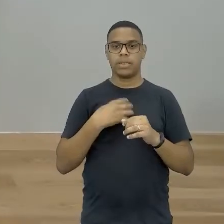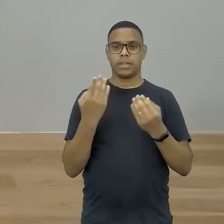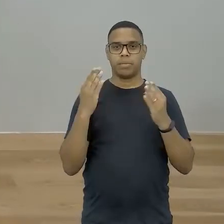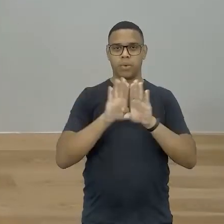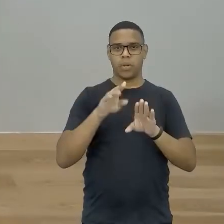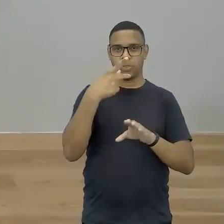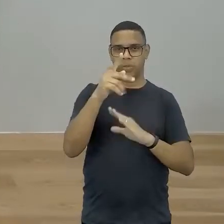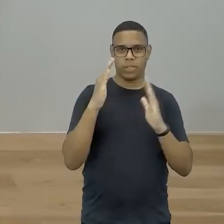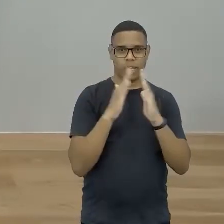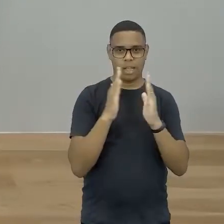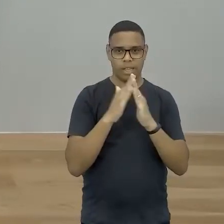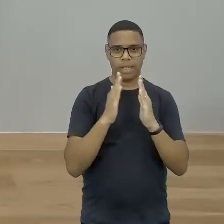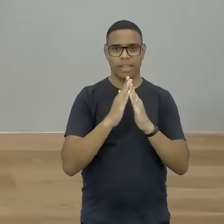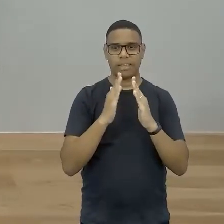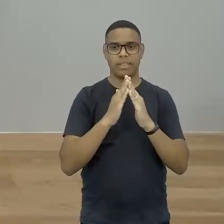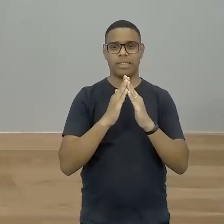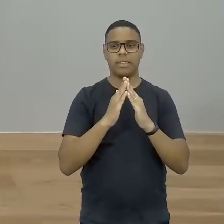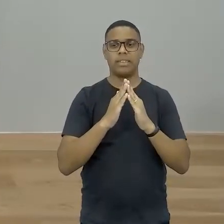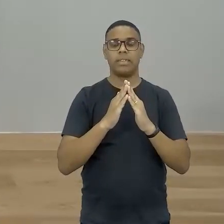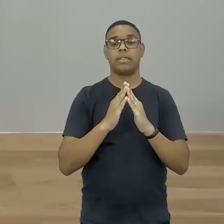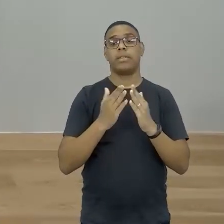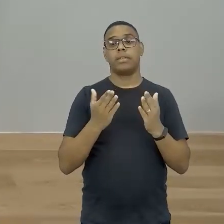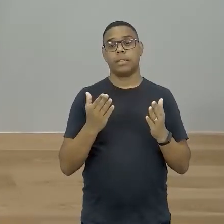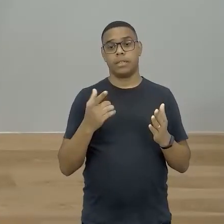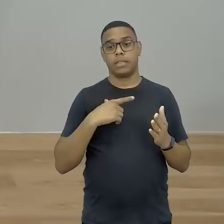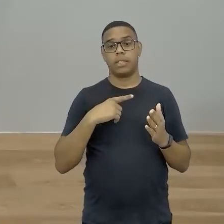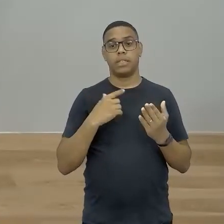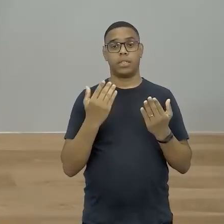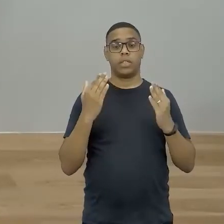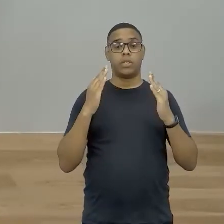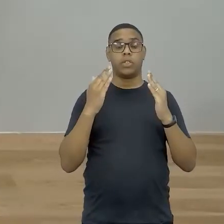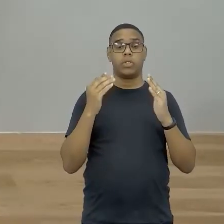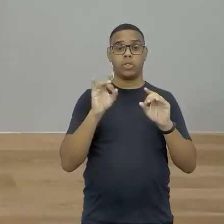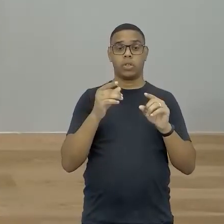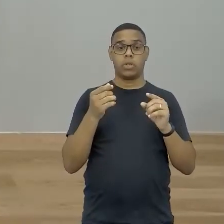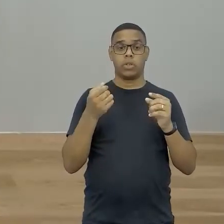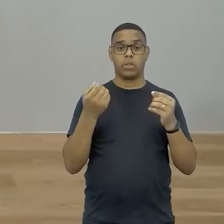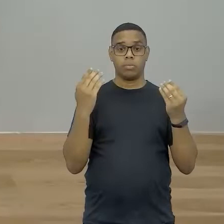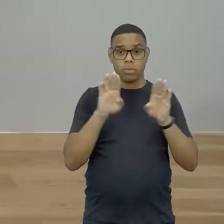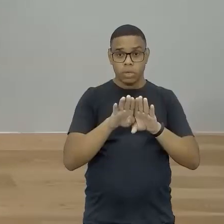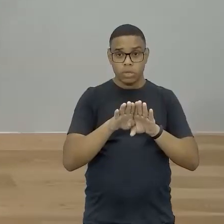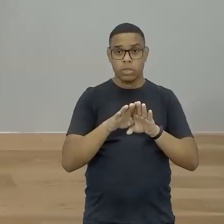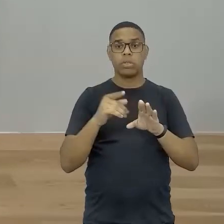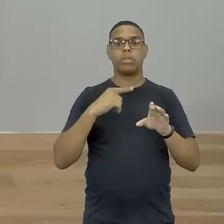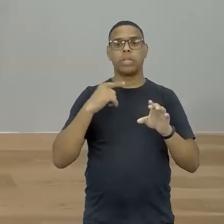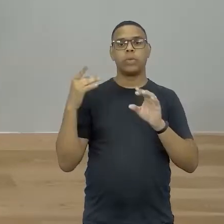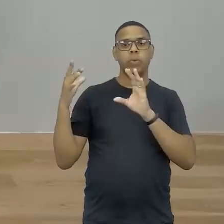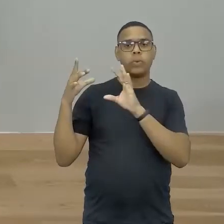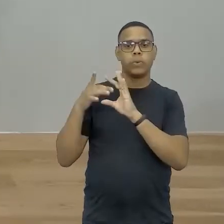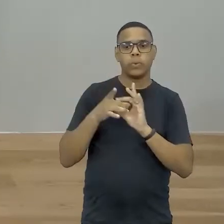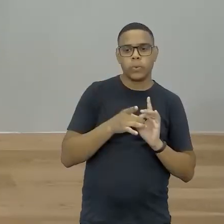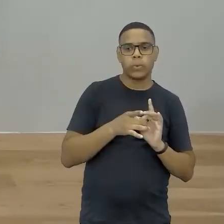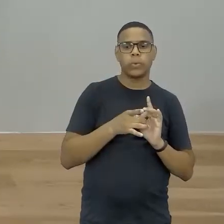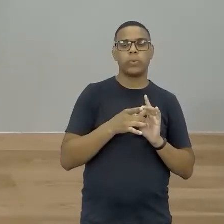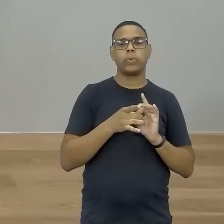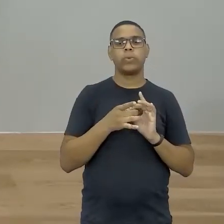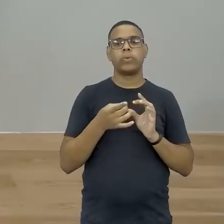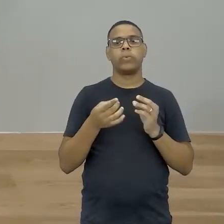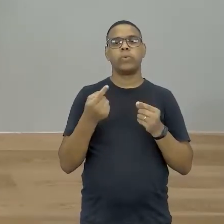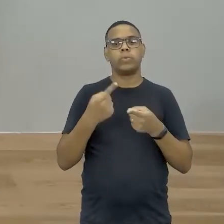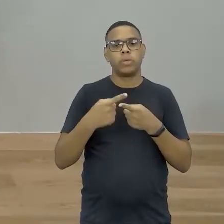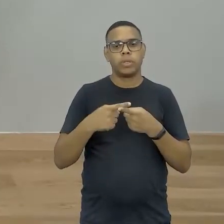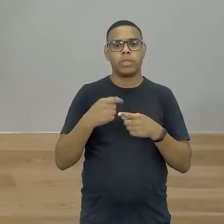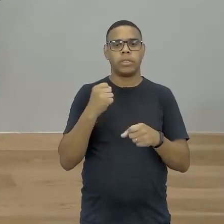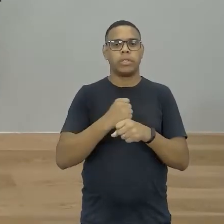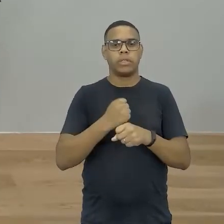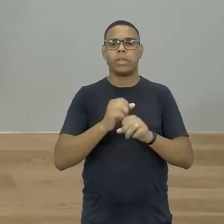sua casa, você não tem só a porta em si. Você tem todo um contexto de por que aquela